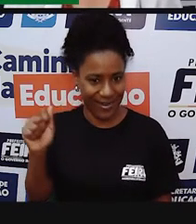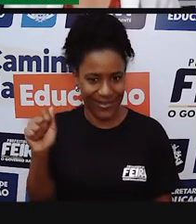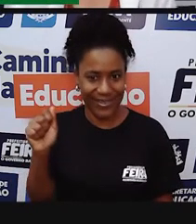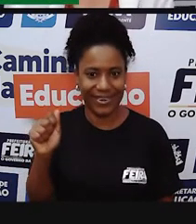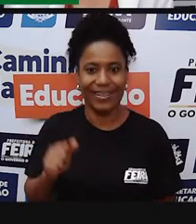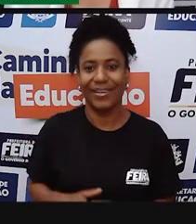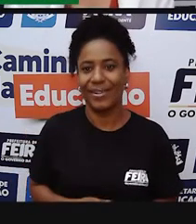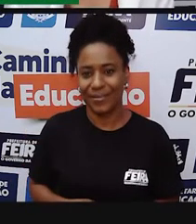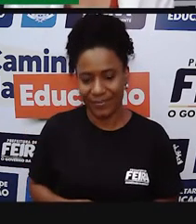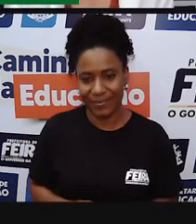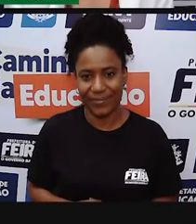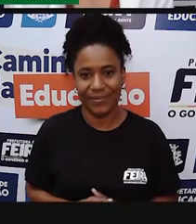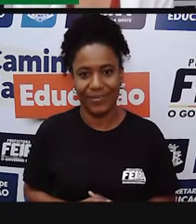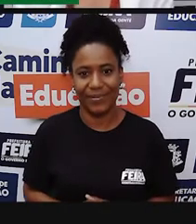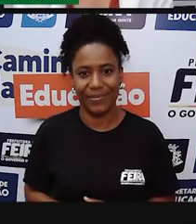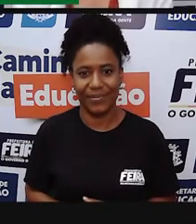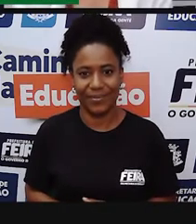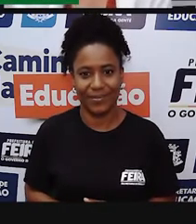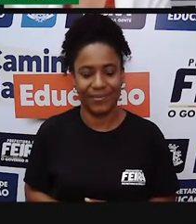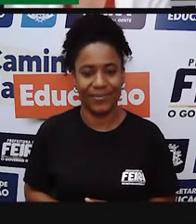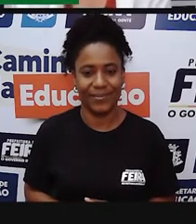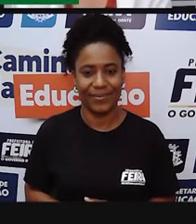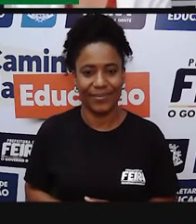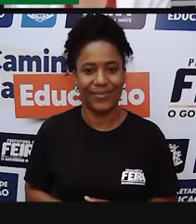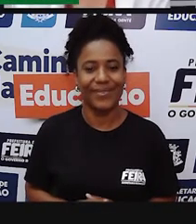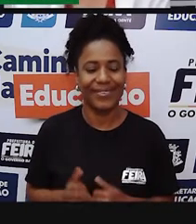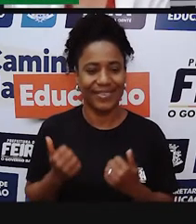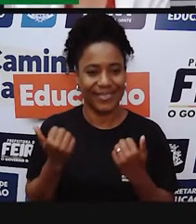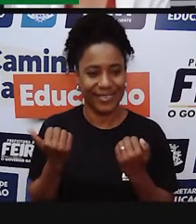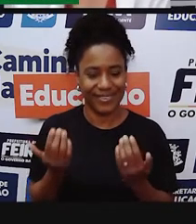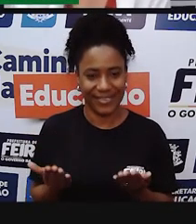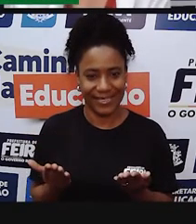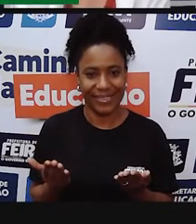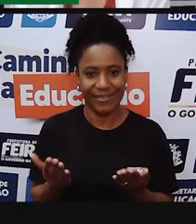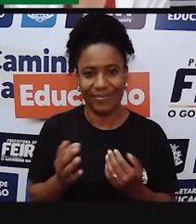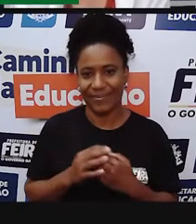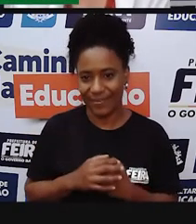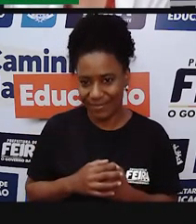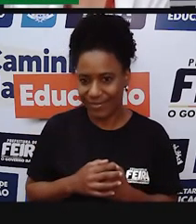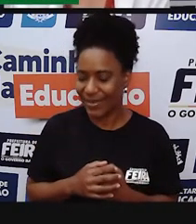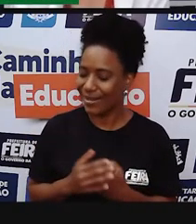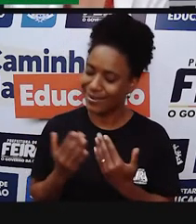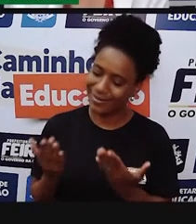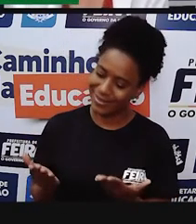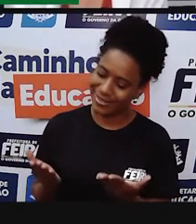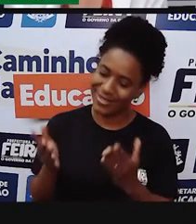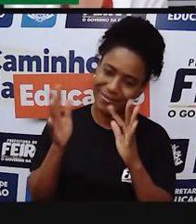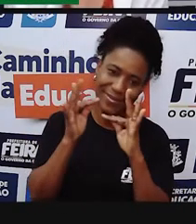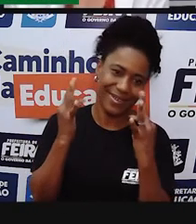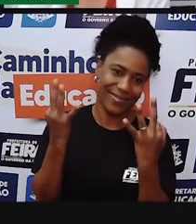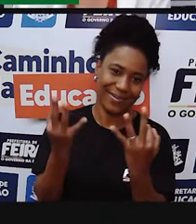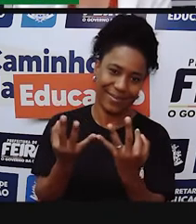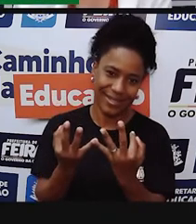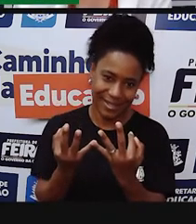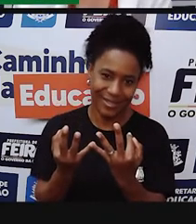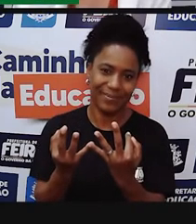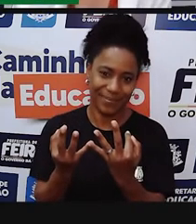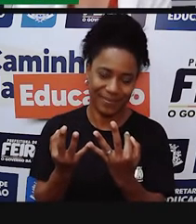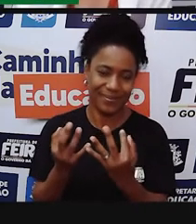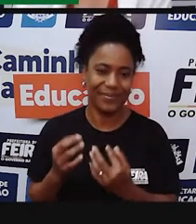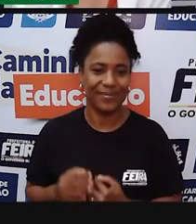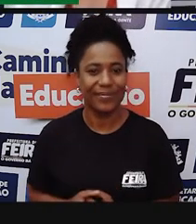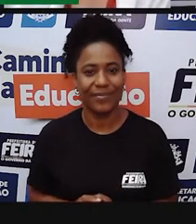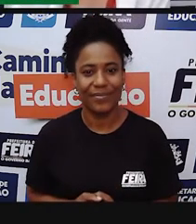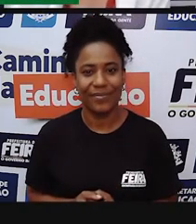School deals in just another Word nobreak SMS formiga no como você pode